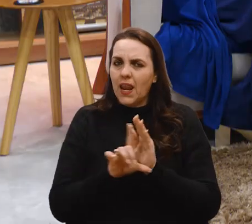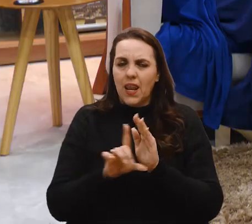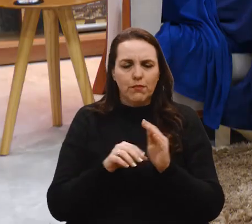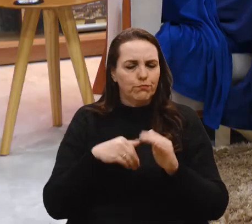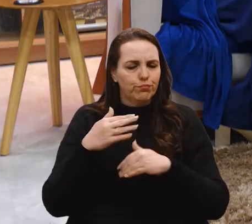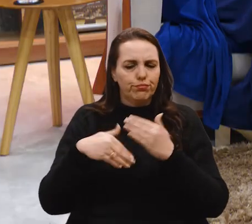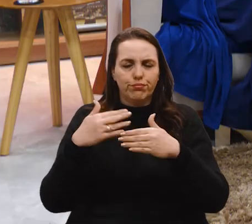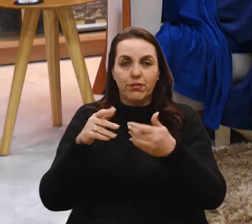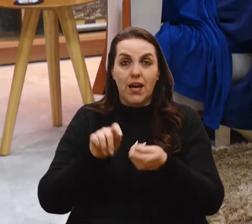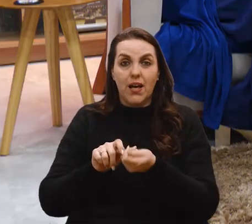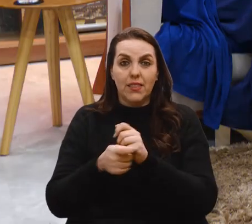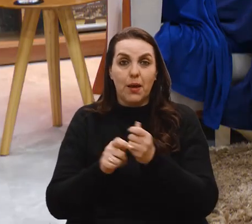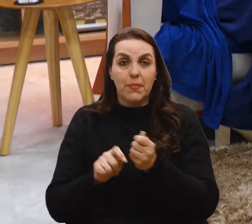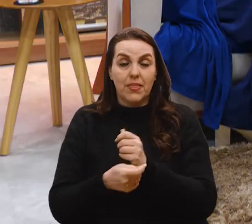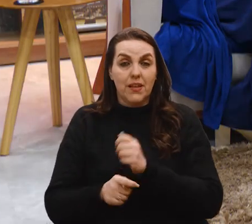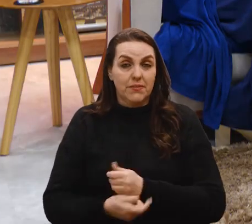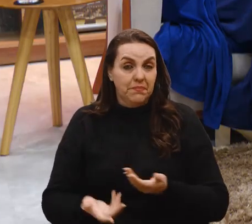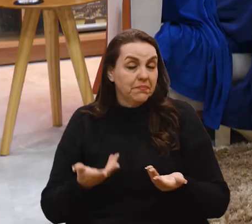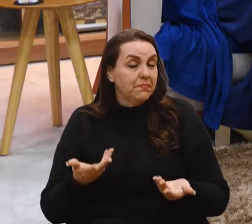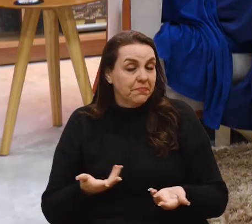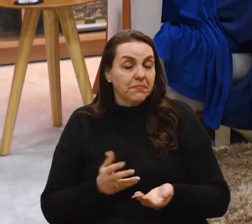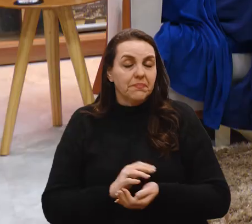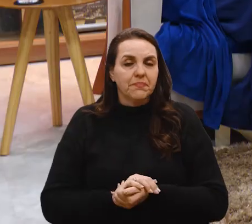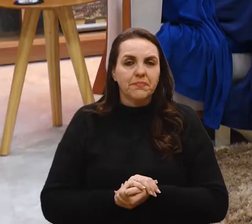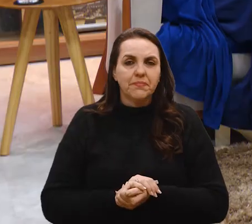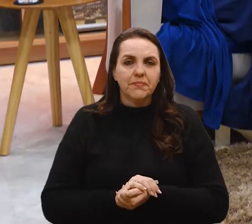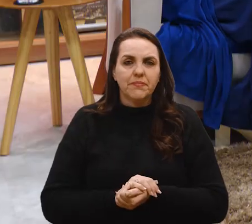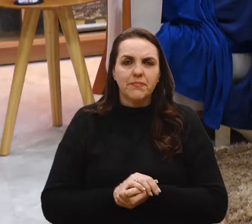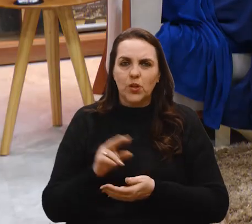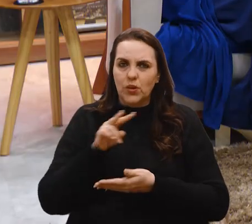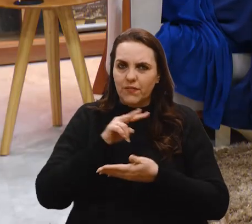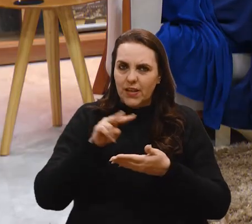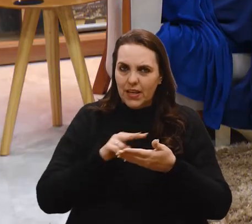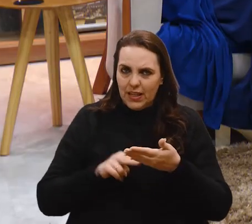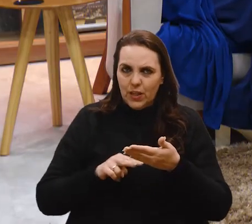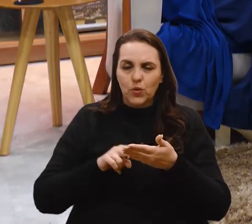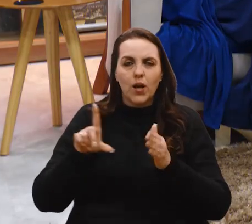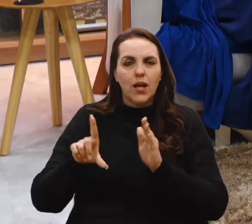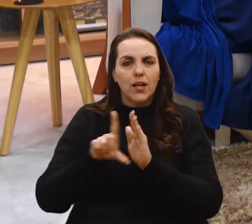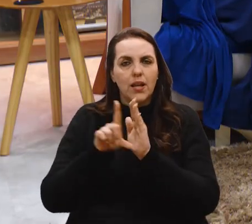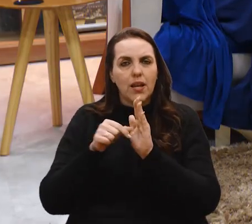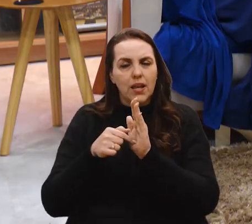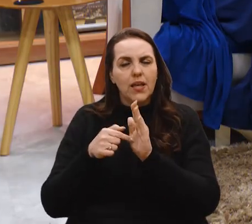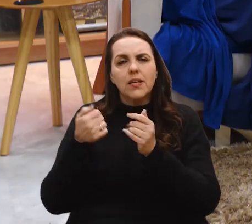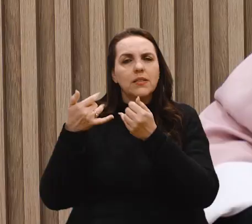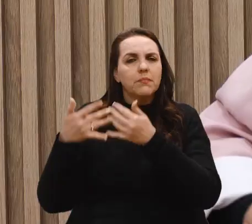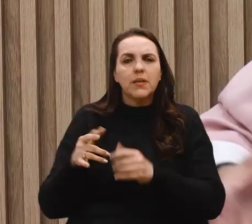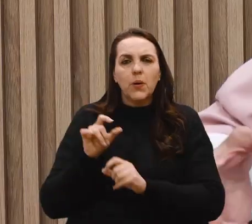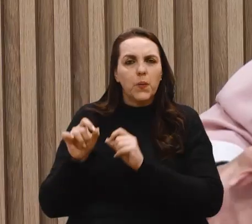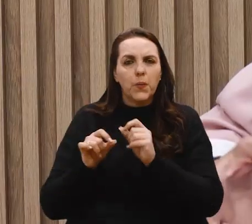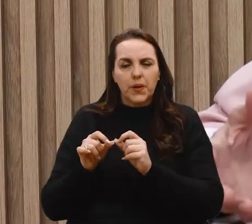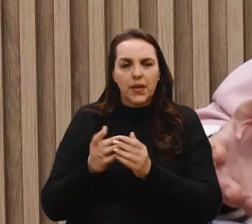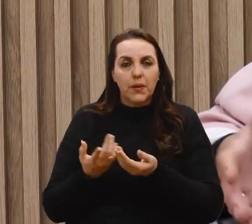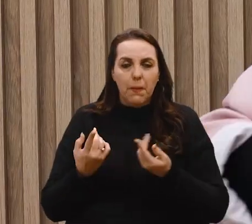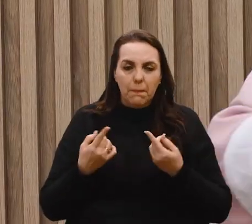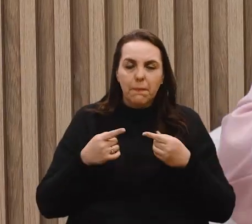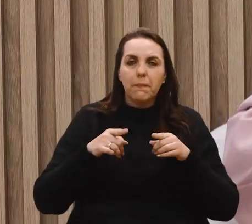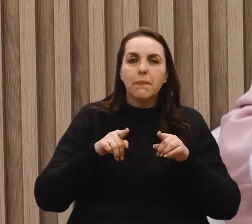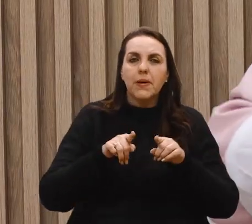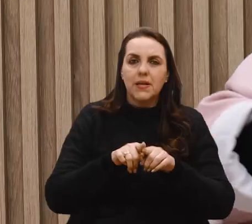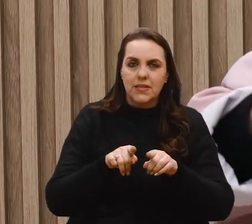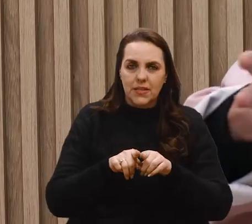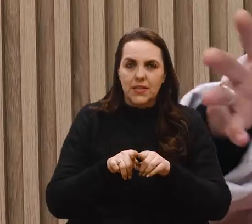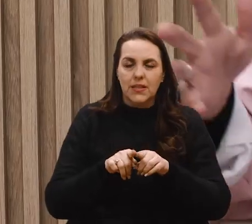vai adequando, adaptando e eu estava lendo essa legislação, ela fala muito dessa parceria